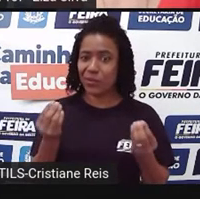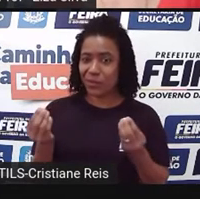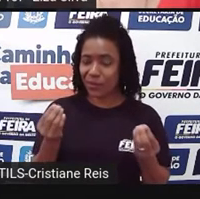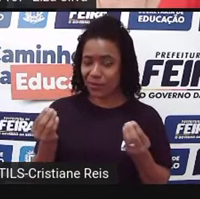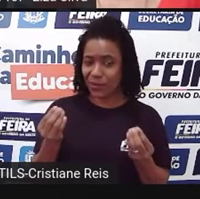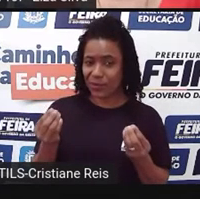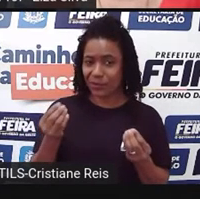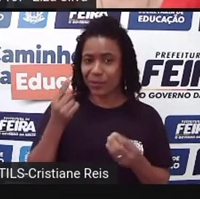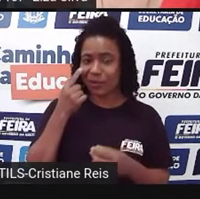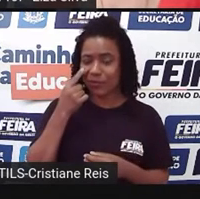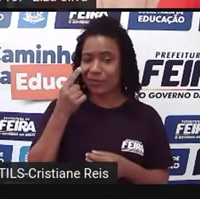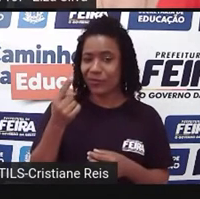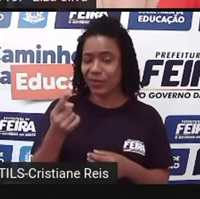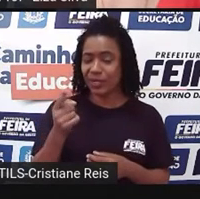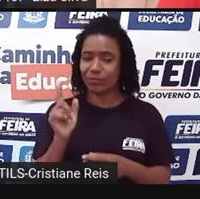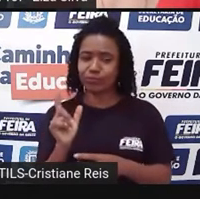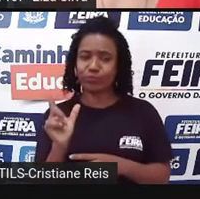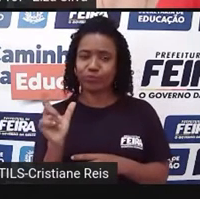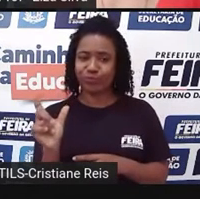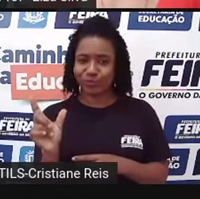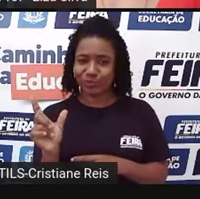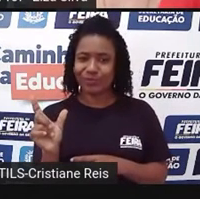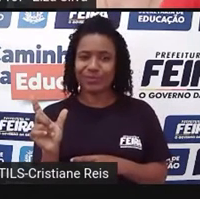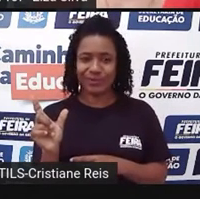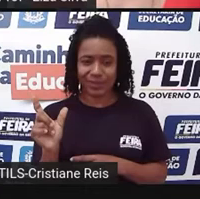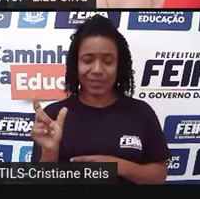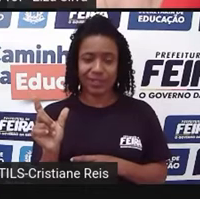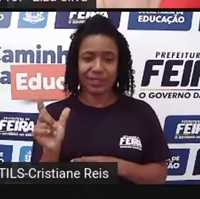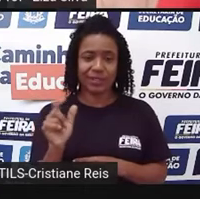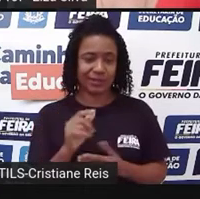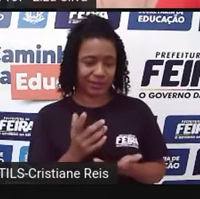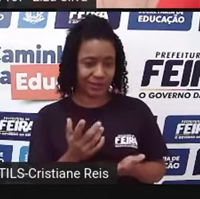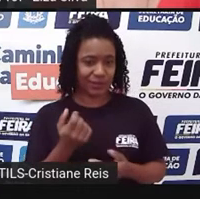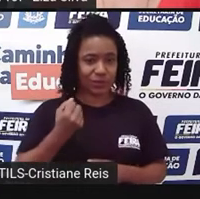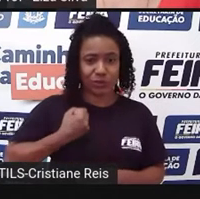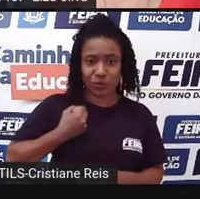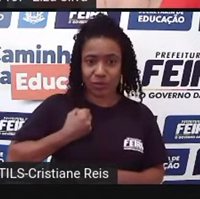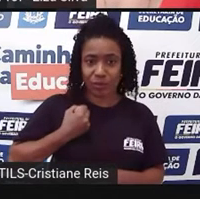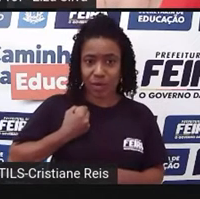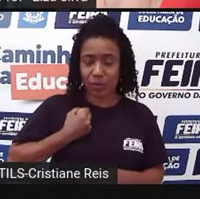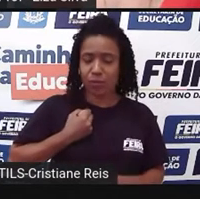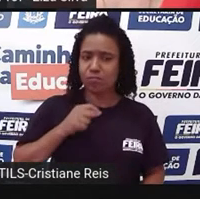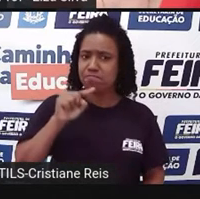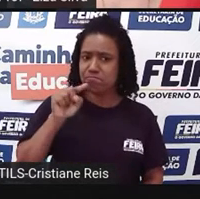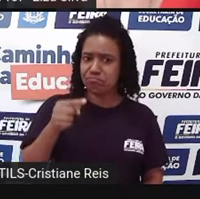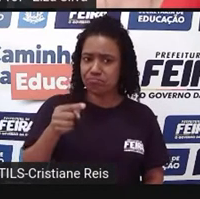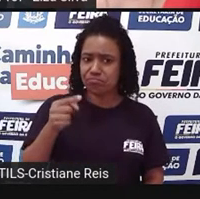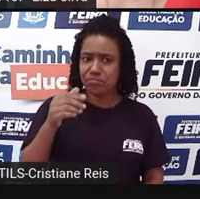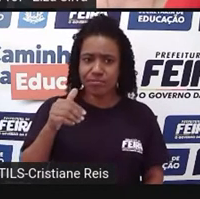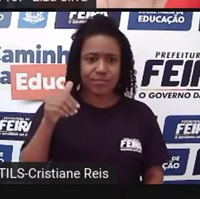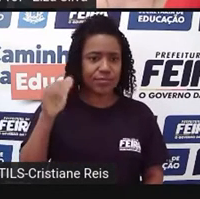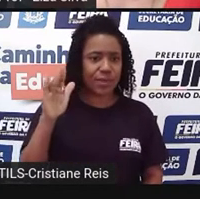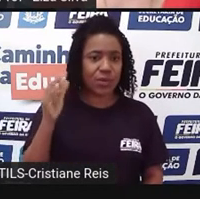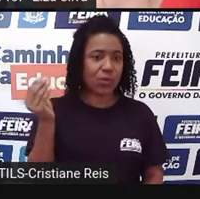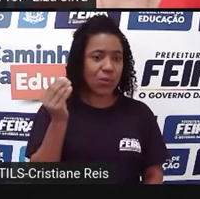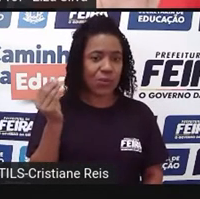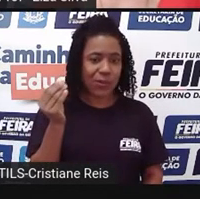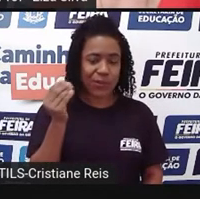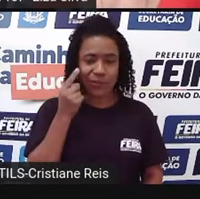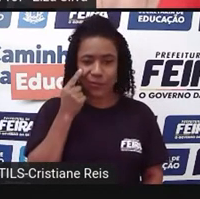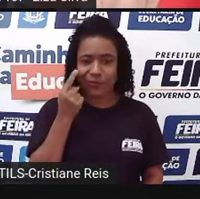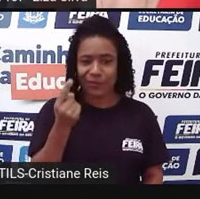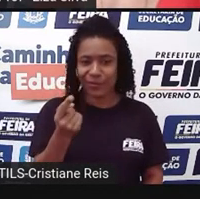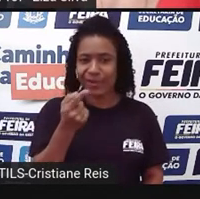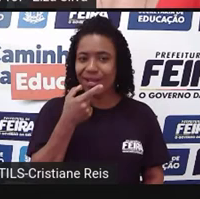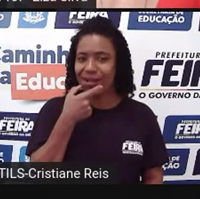por extenso Esse número é se você for ler este número em inglês como geralmente a gente deve